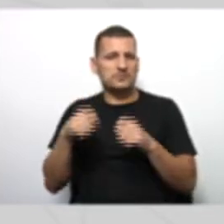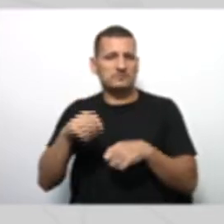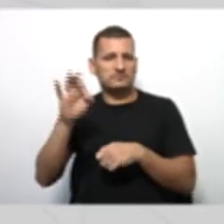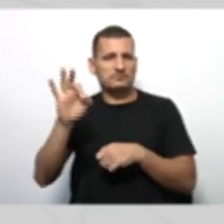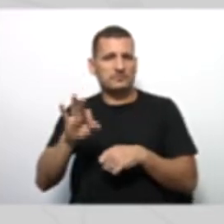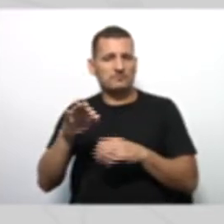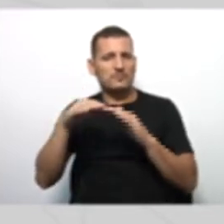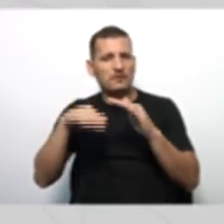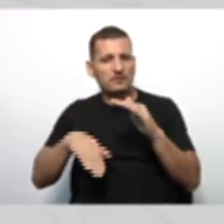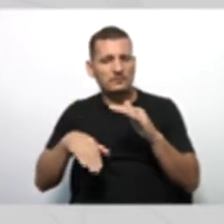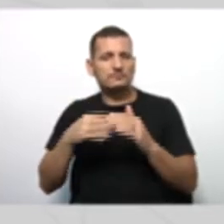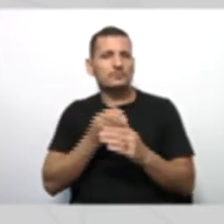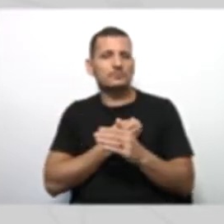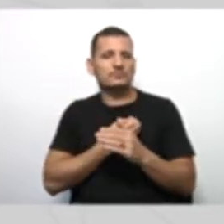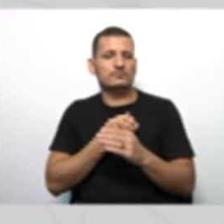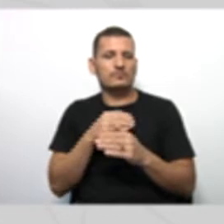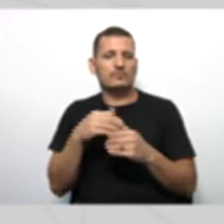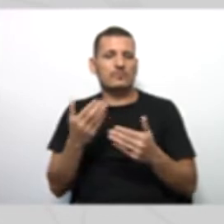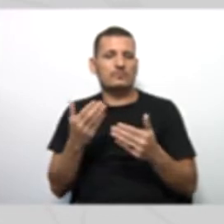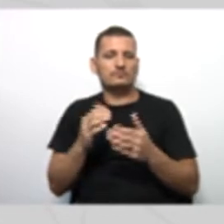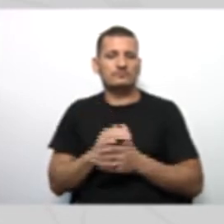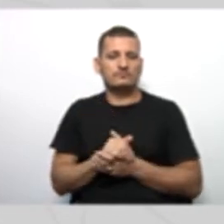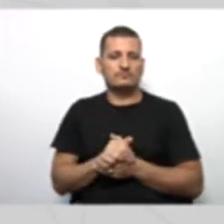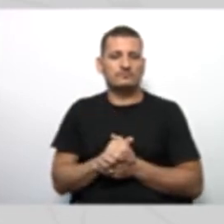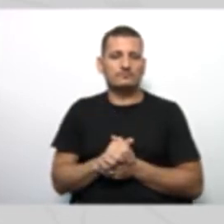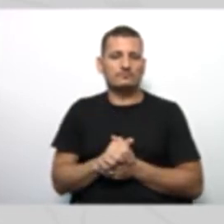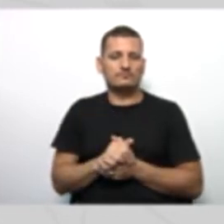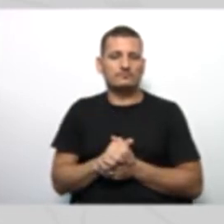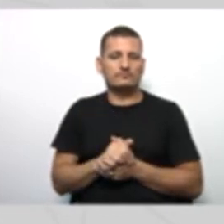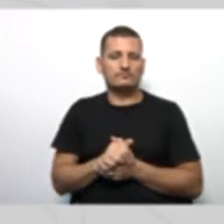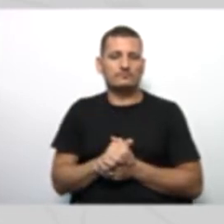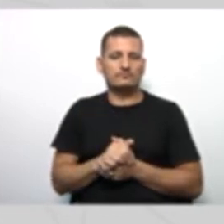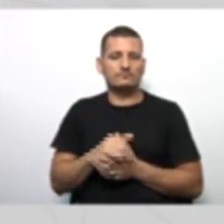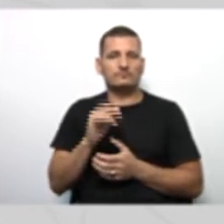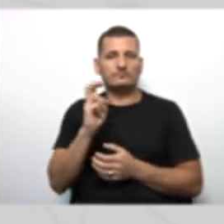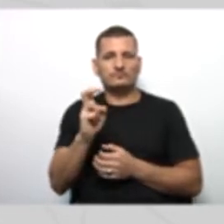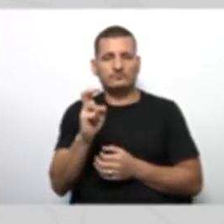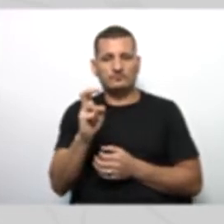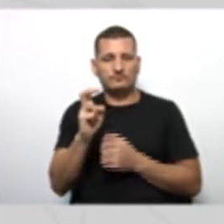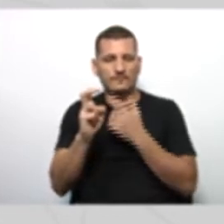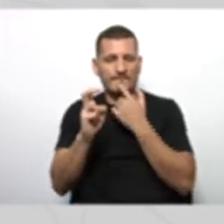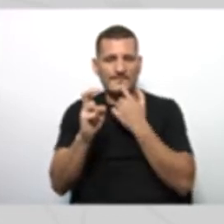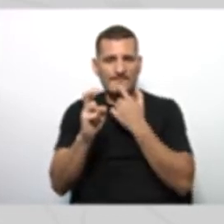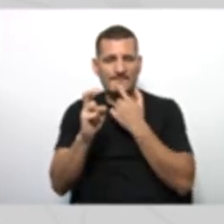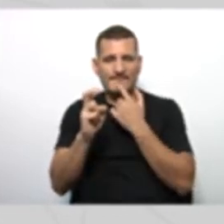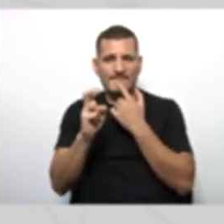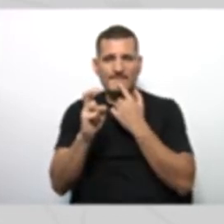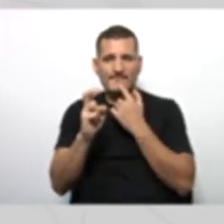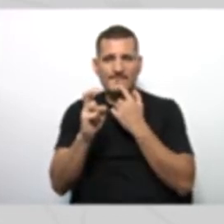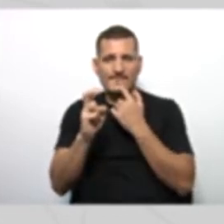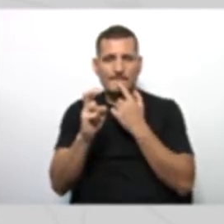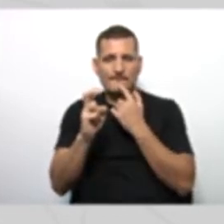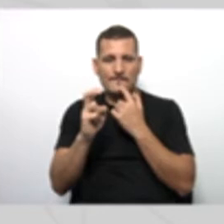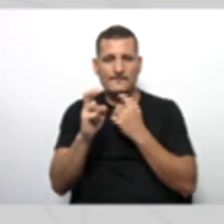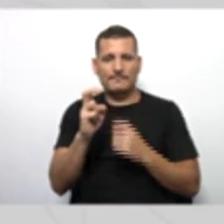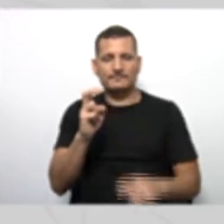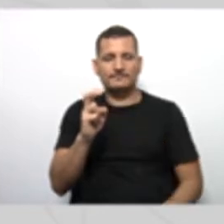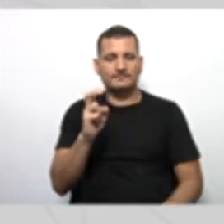analisar a questão do meu risco em relação ao impacto que ele vai causar dentro do meu projeto e a